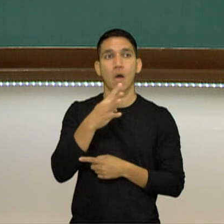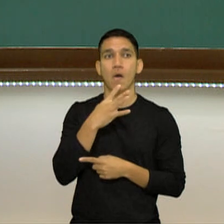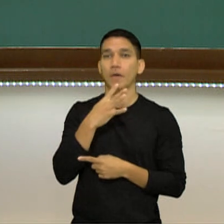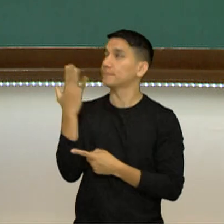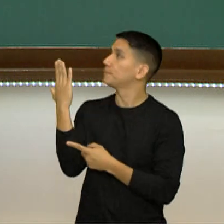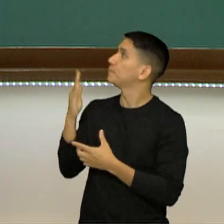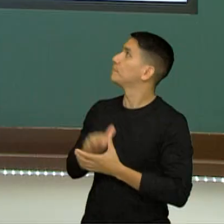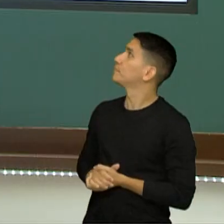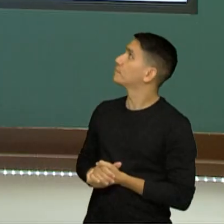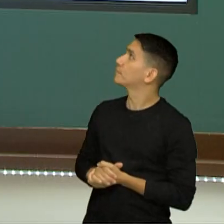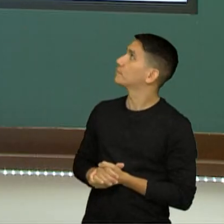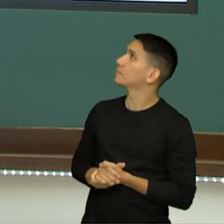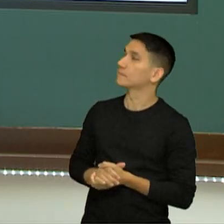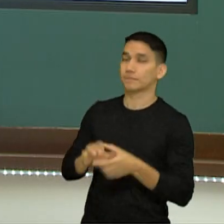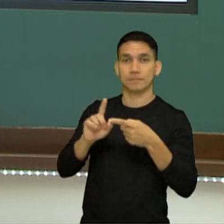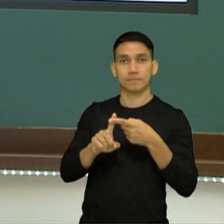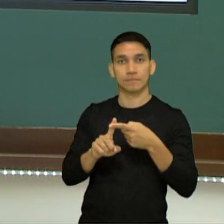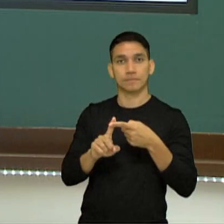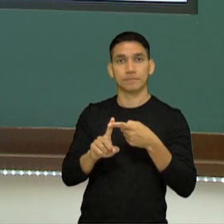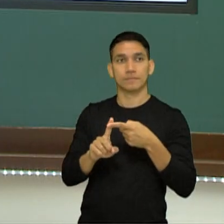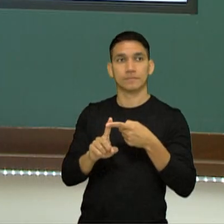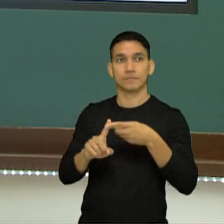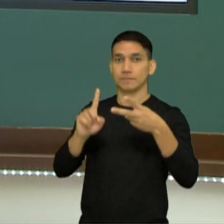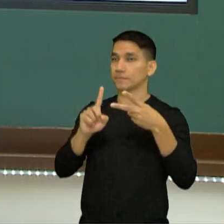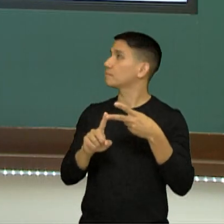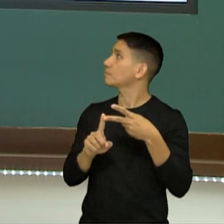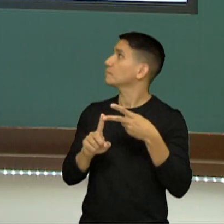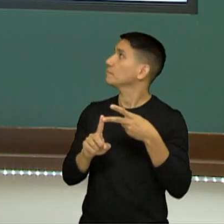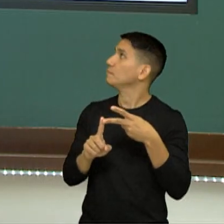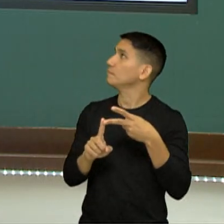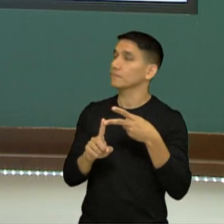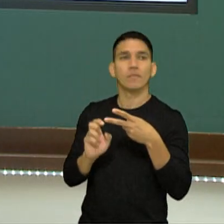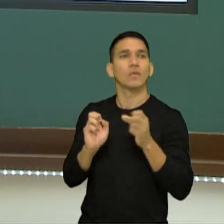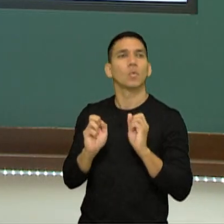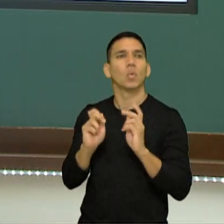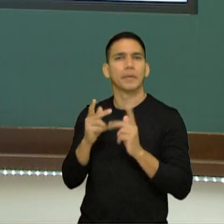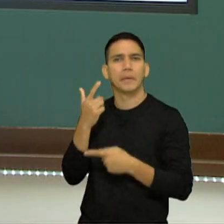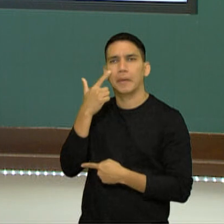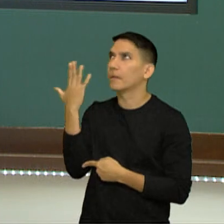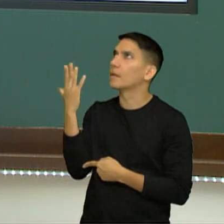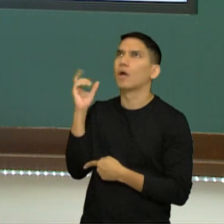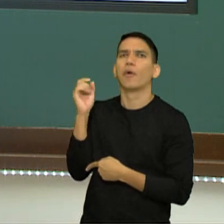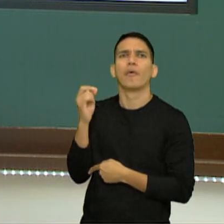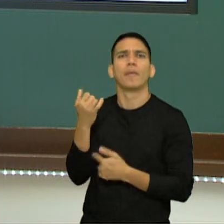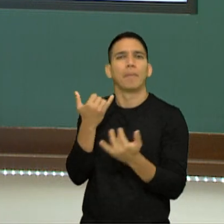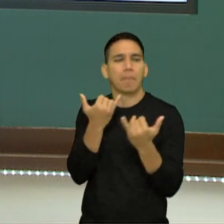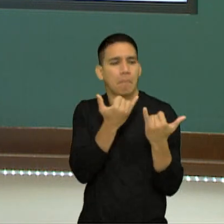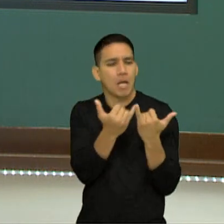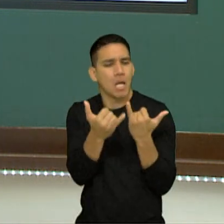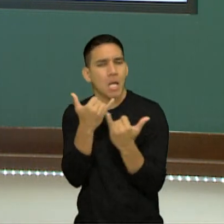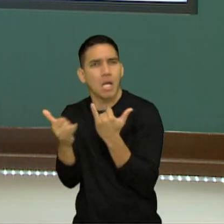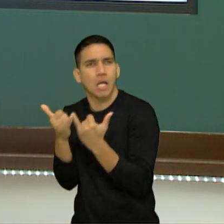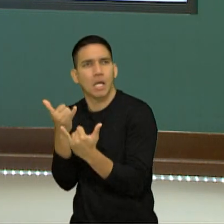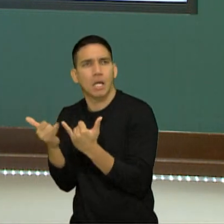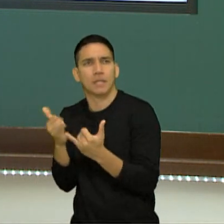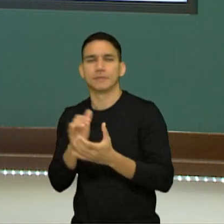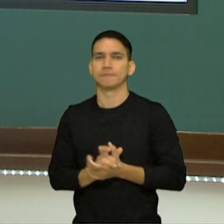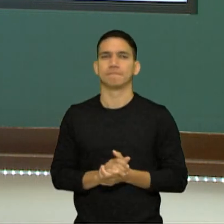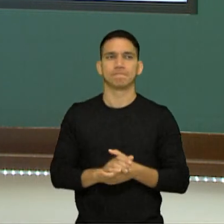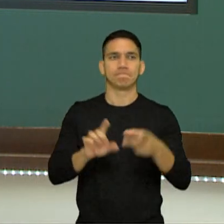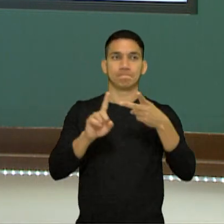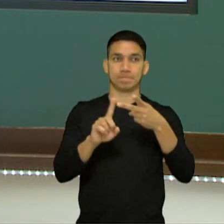mesma parte literal. Quando eu falo em mesma parte literal, eu estou falando de ter as mesmas letras e